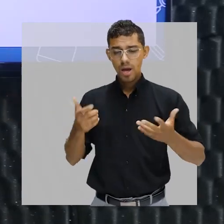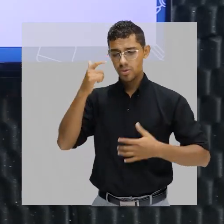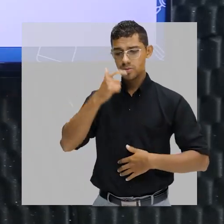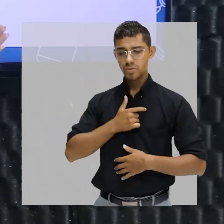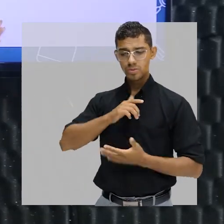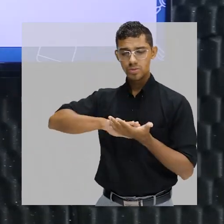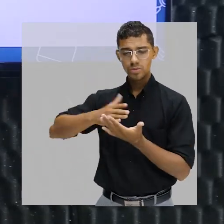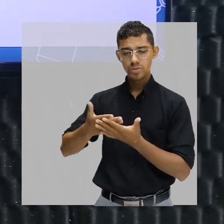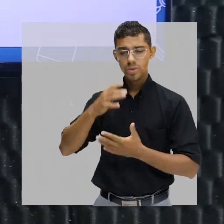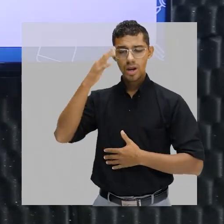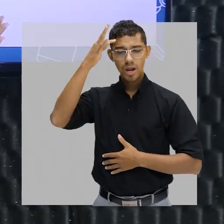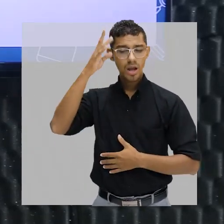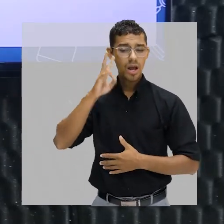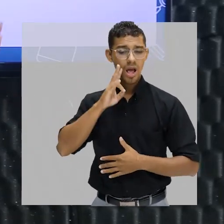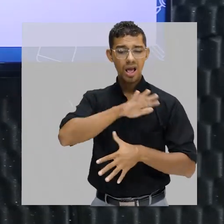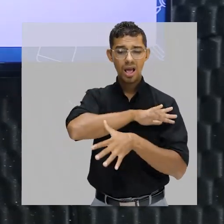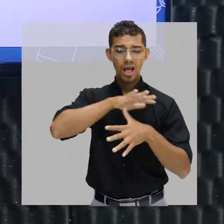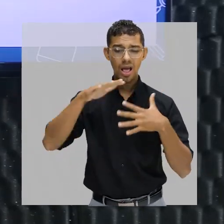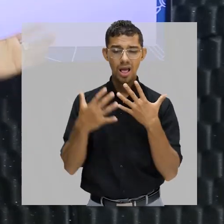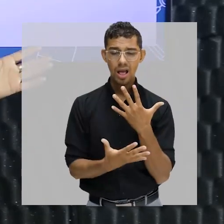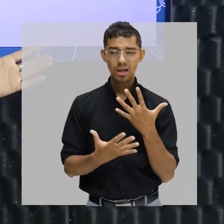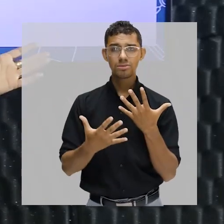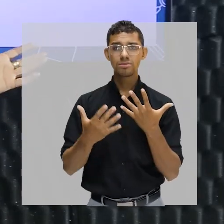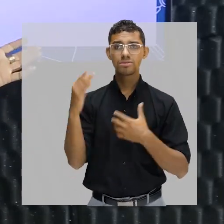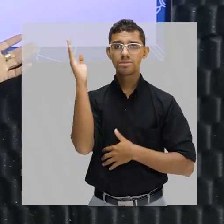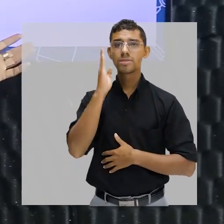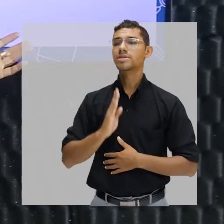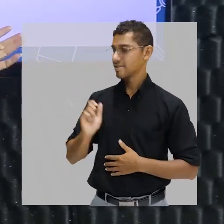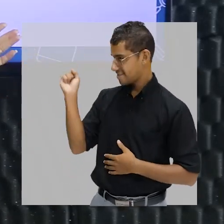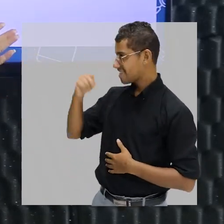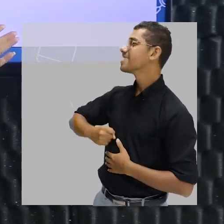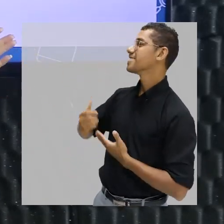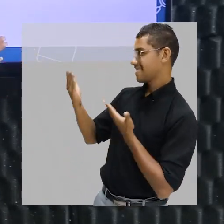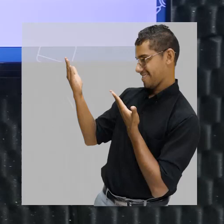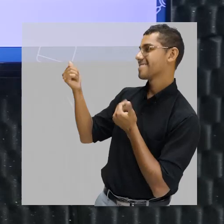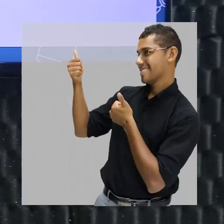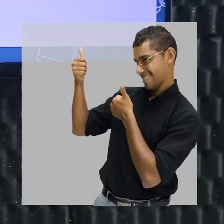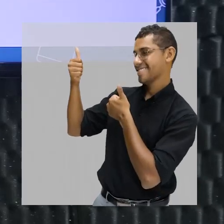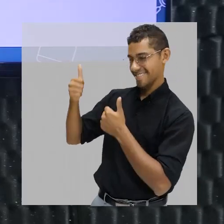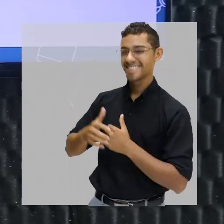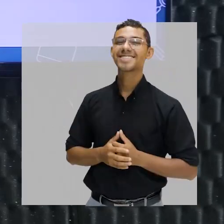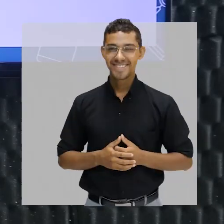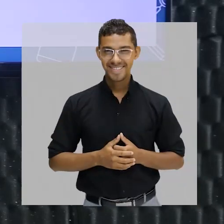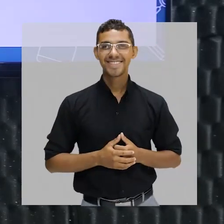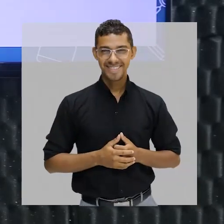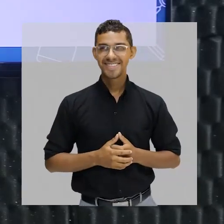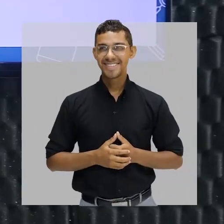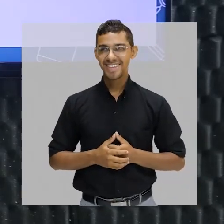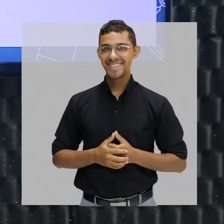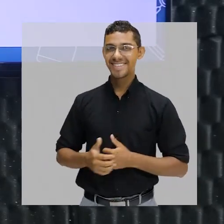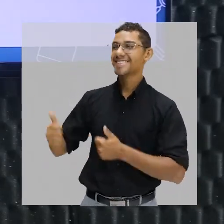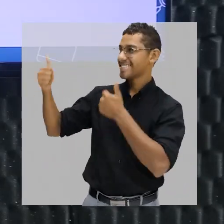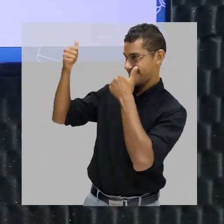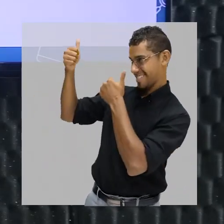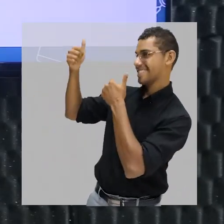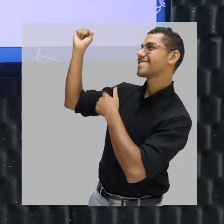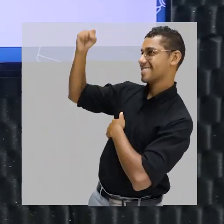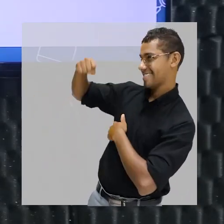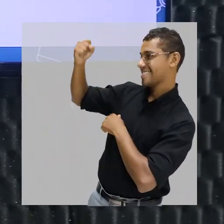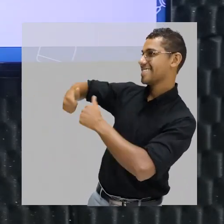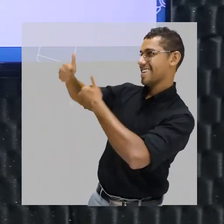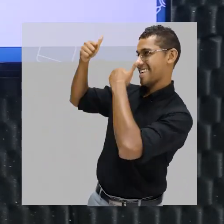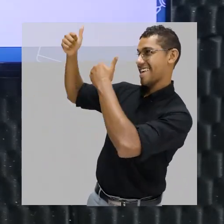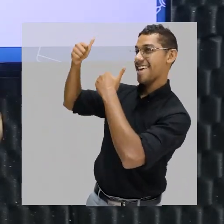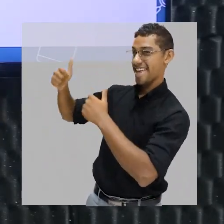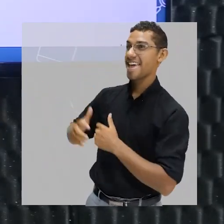usando a língua brasileira de sinais, não é isso, Tyron? É, né? Tô certa. Tô certa. Olha, ó, ele falou assim, ó. Ele